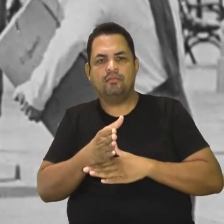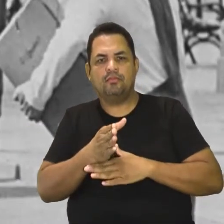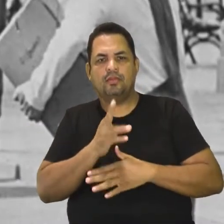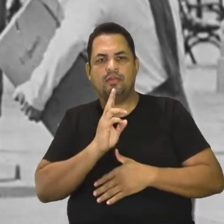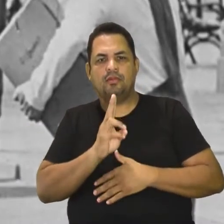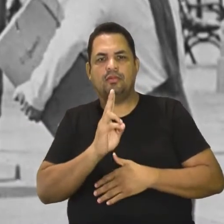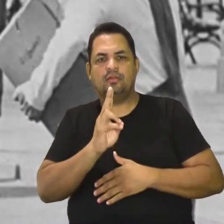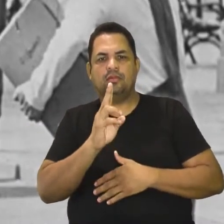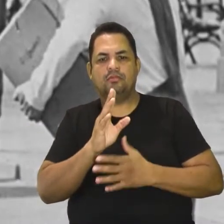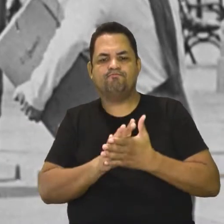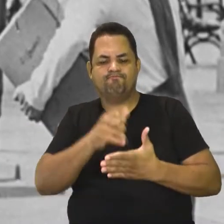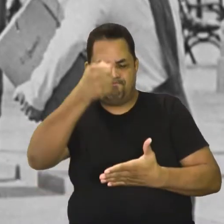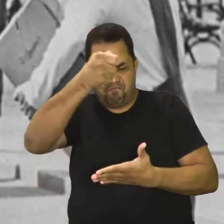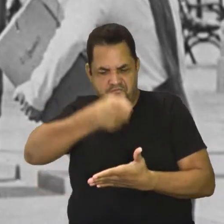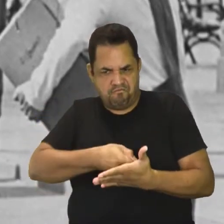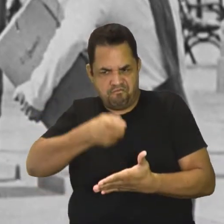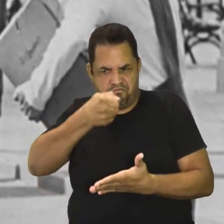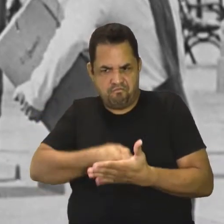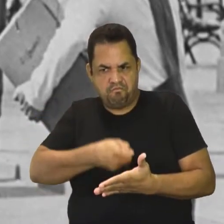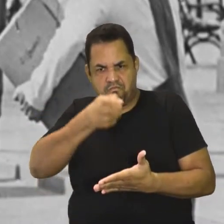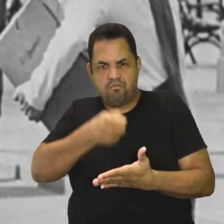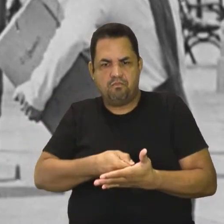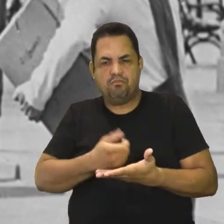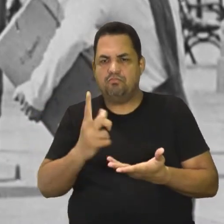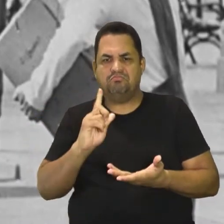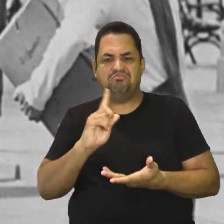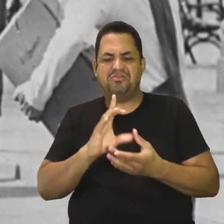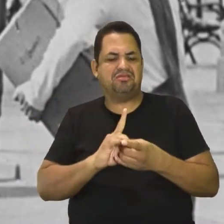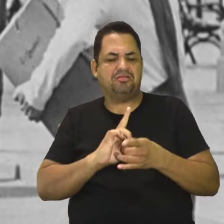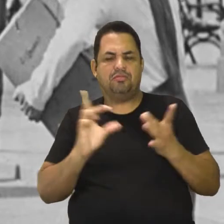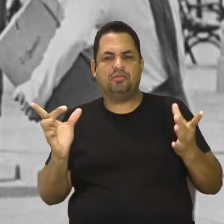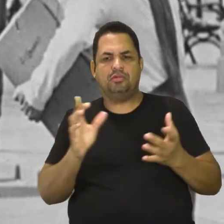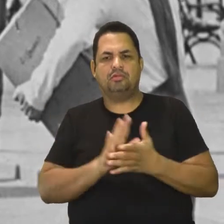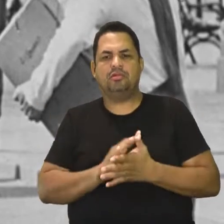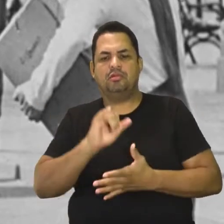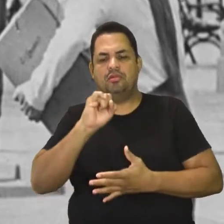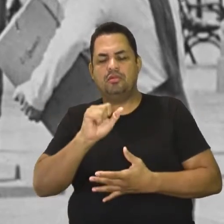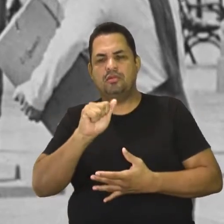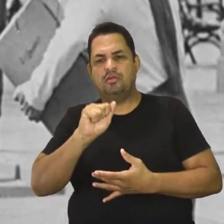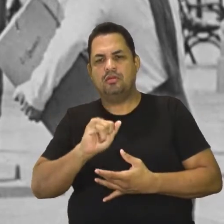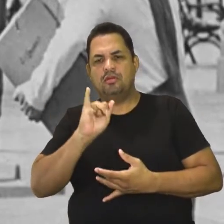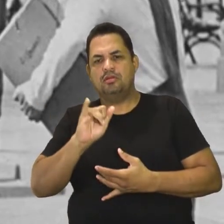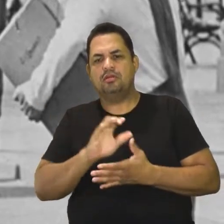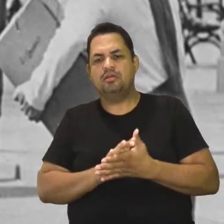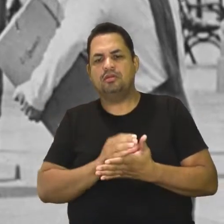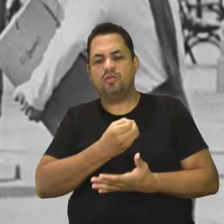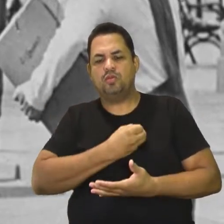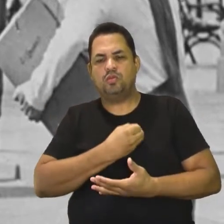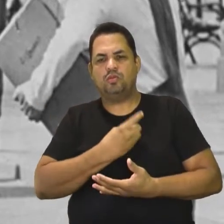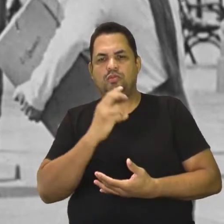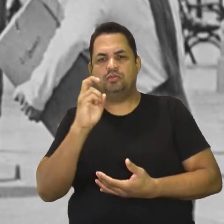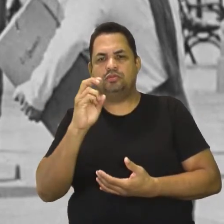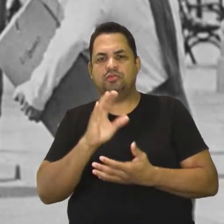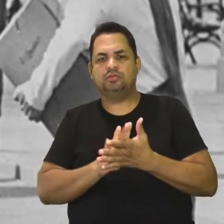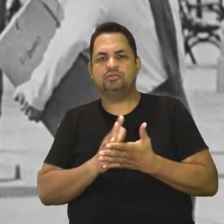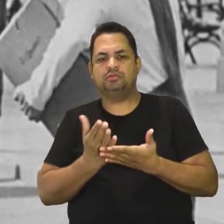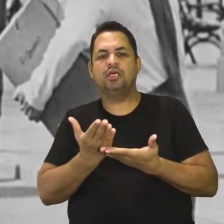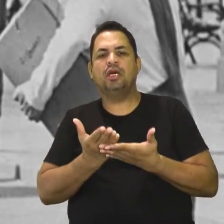processo de linha dura. Tem um processo democrático, não. O AI-5, o Ato Institucional número 5, ele já tinha dado